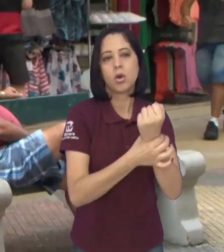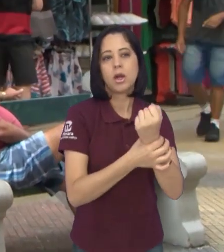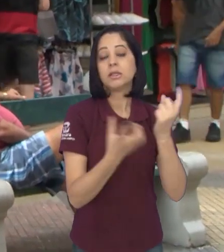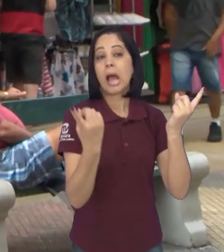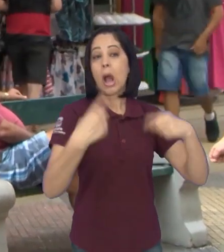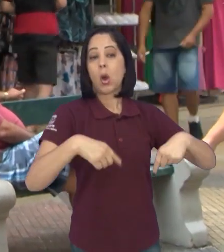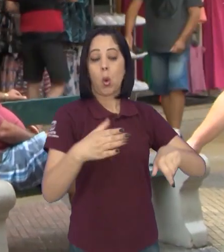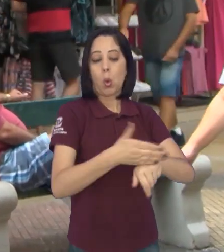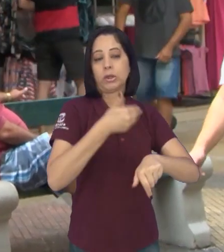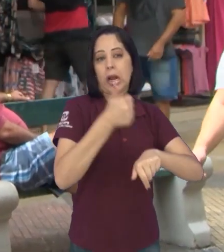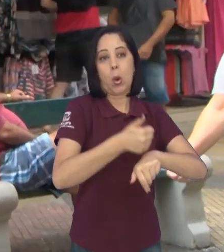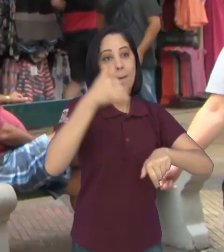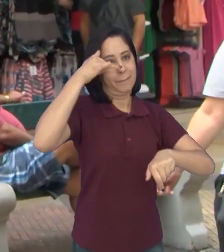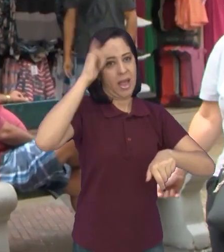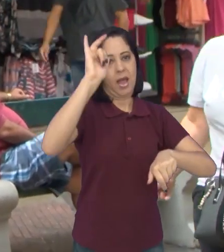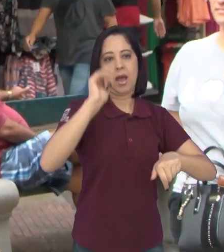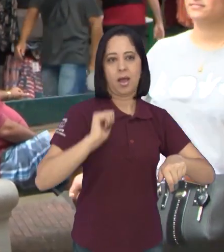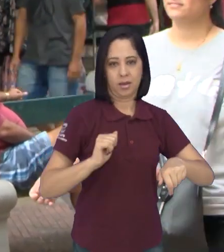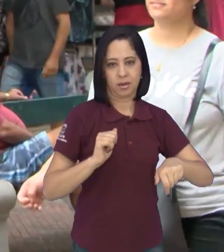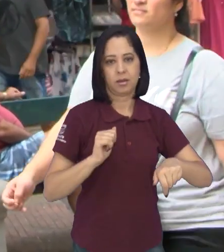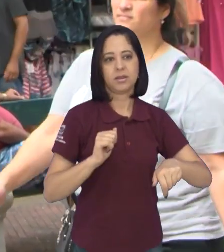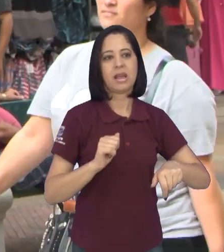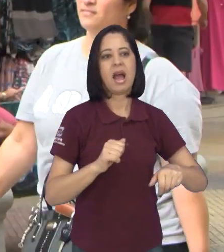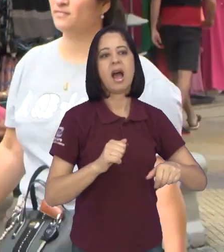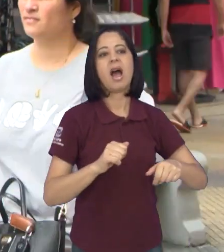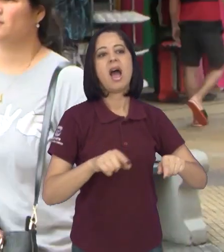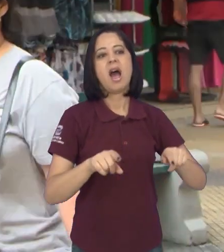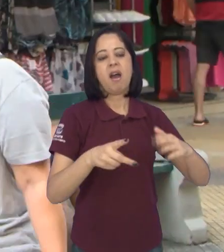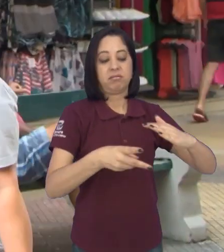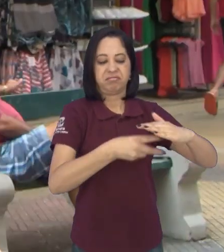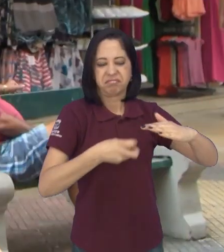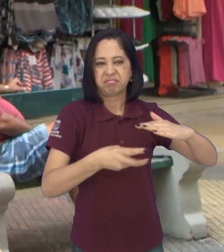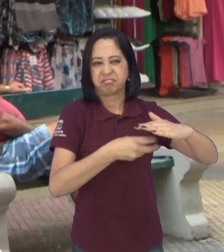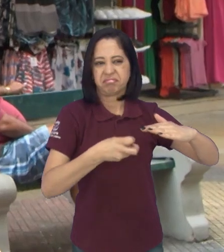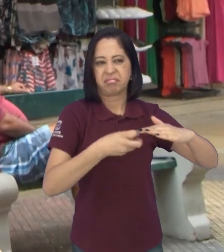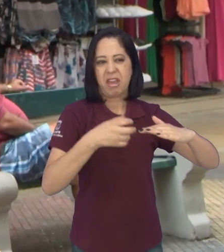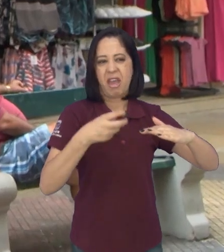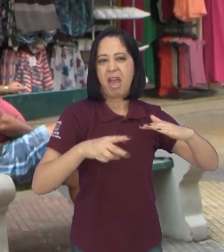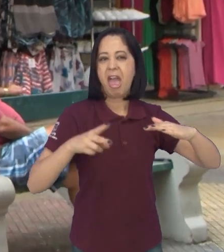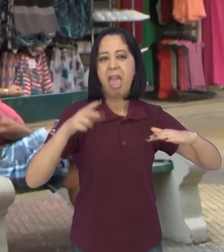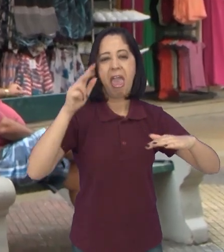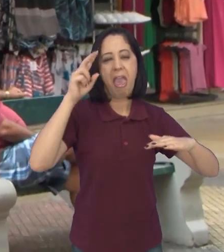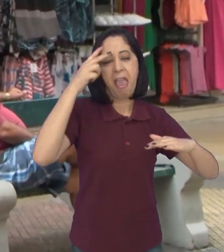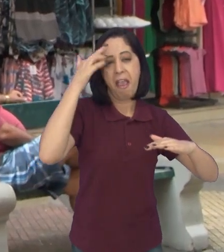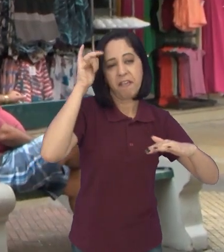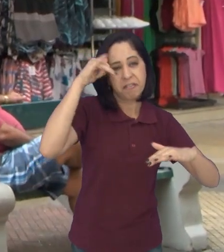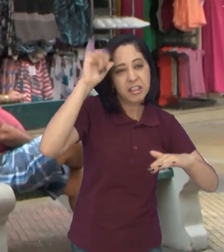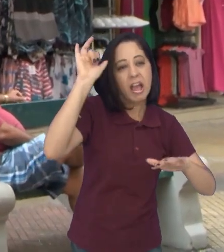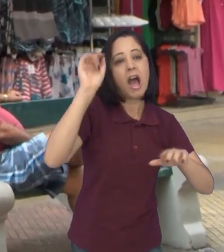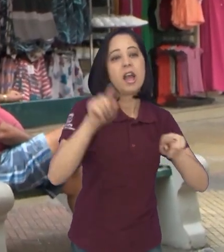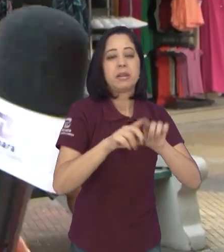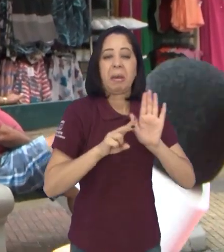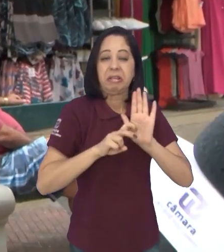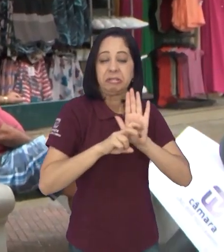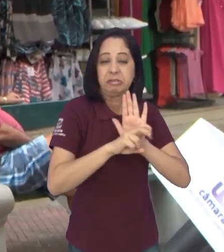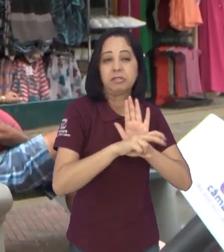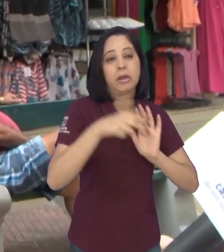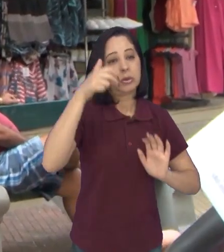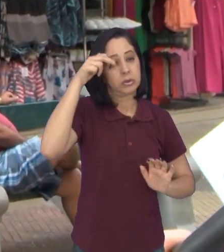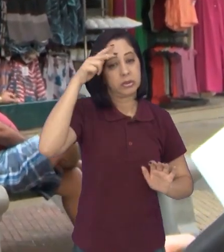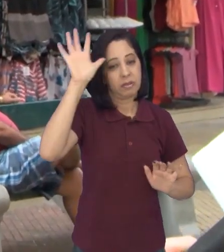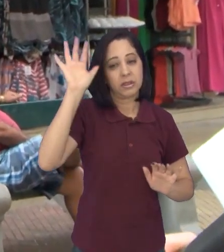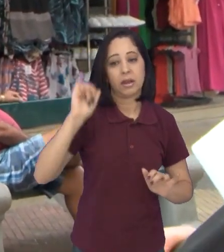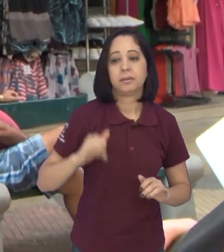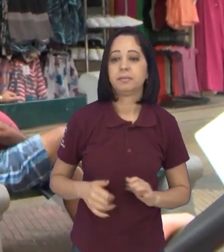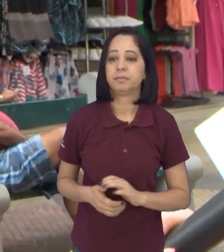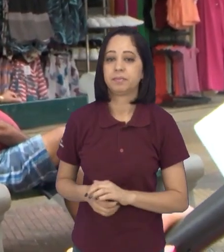ele avisa como fosse um aviso de antivírus, essas coisas, para não chegar a ocorrer algum problema no meu celular. E você